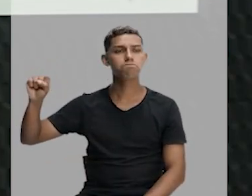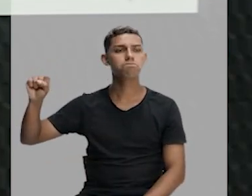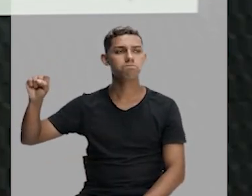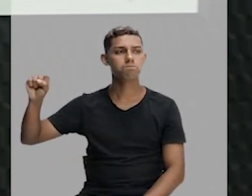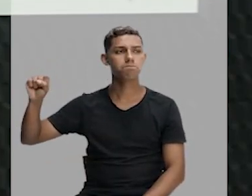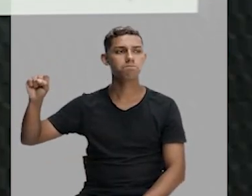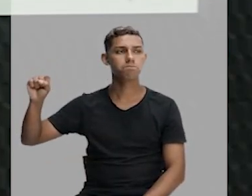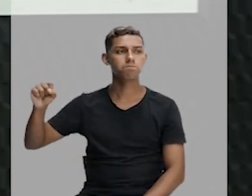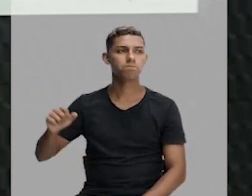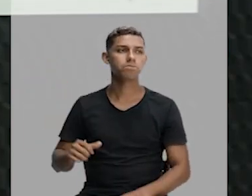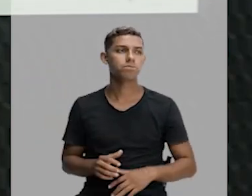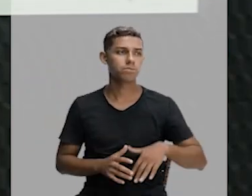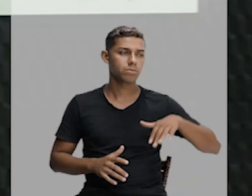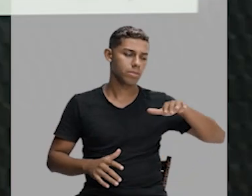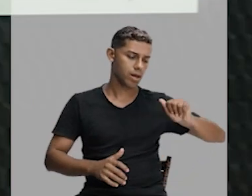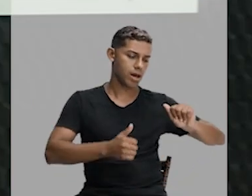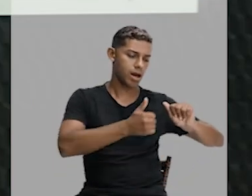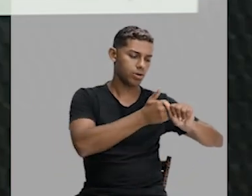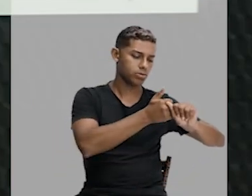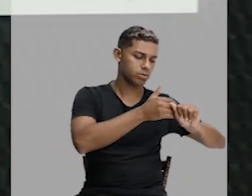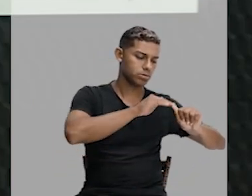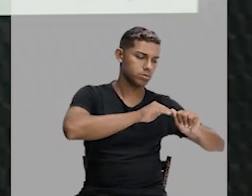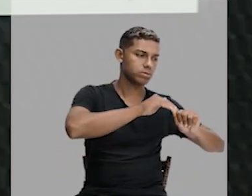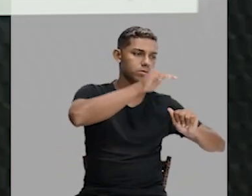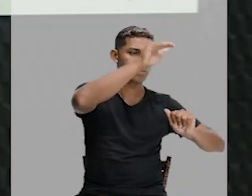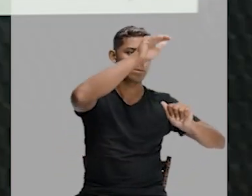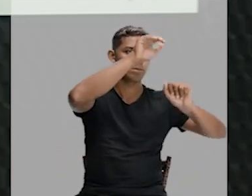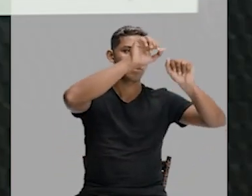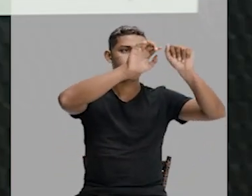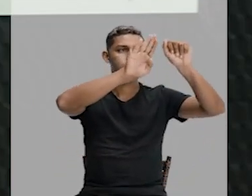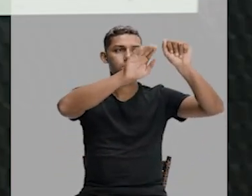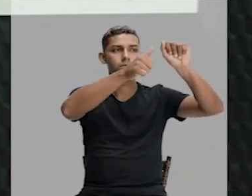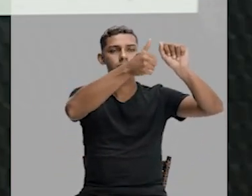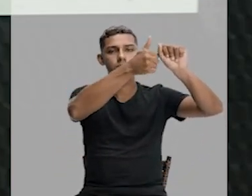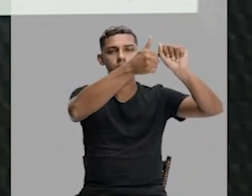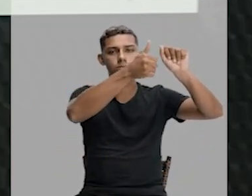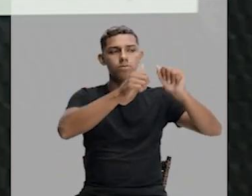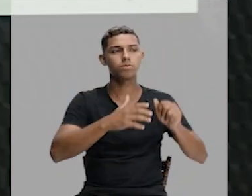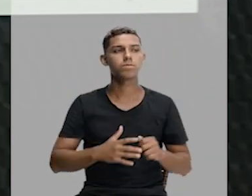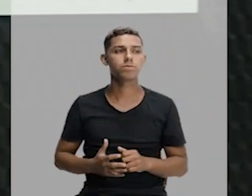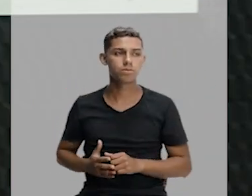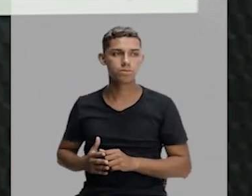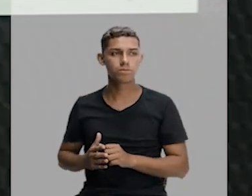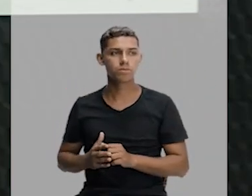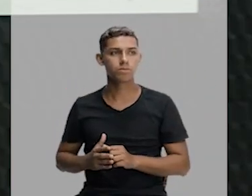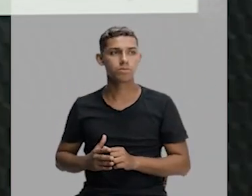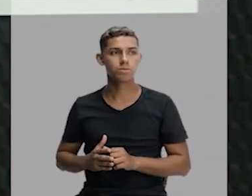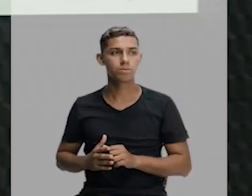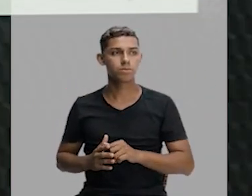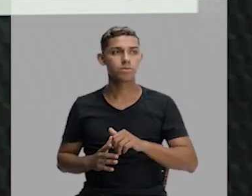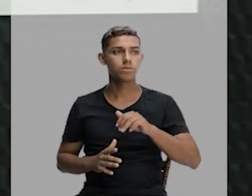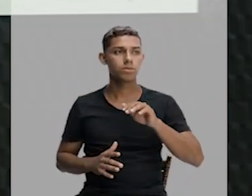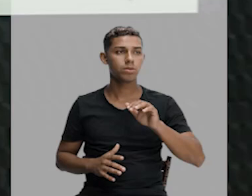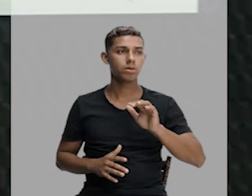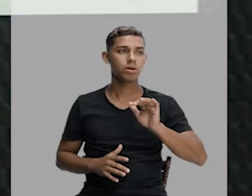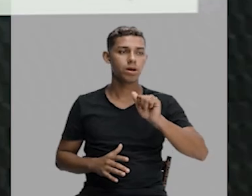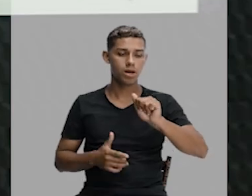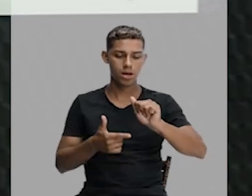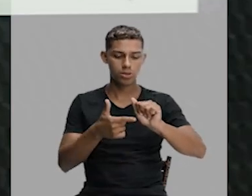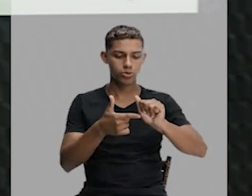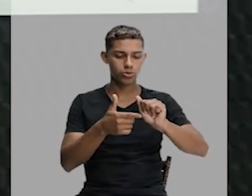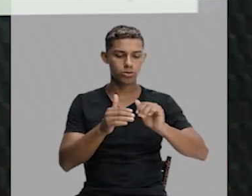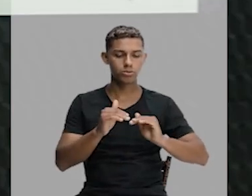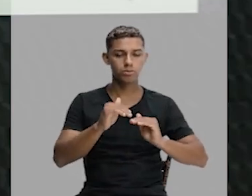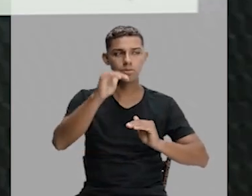laterais? Ó, de A1 para B1, ó, de A2 para B2 e de A3 para